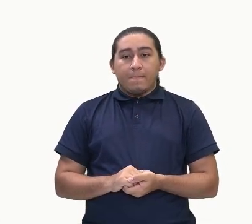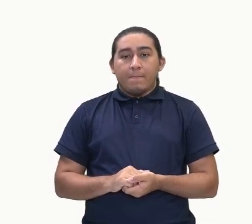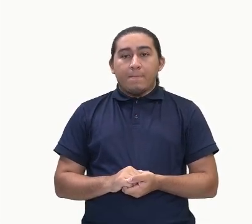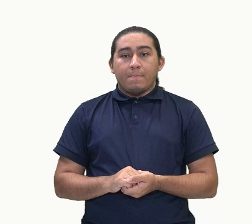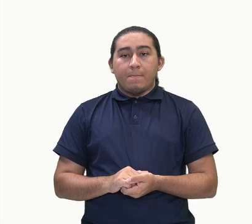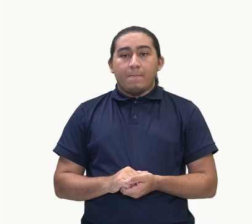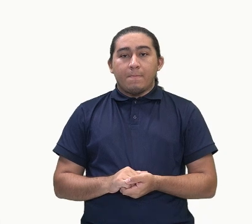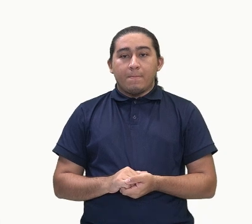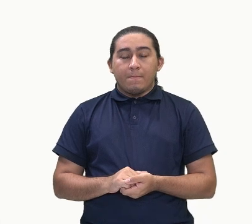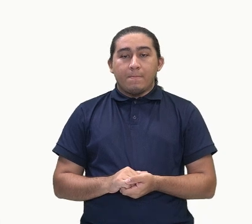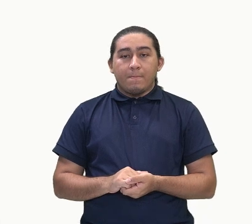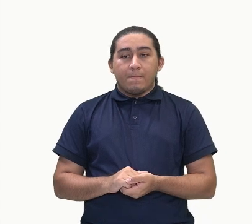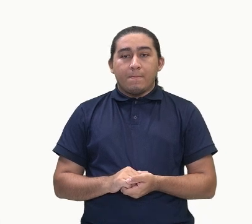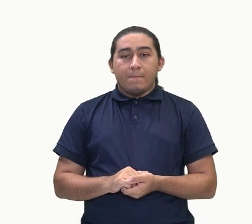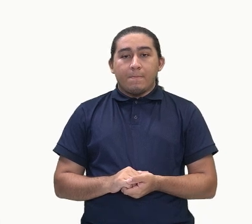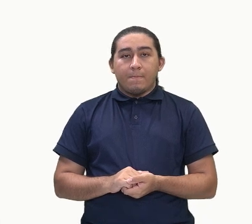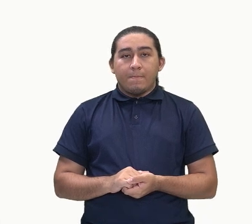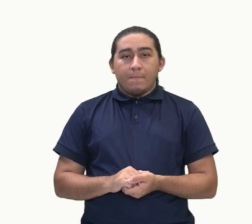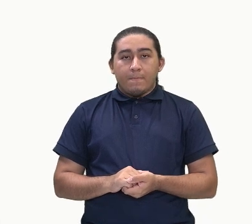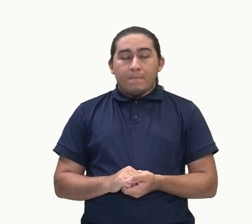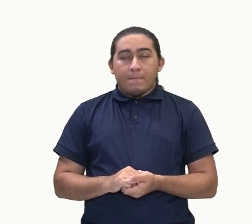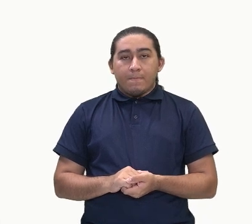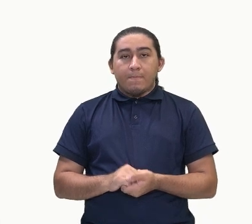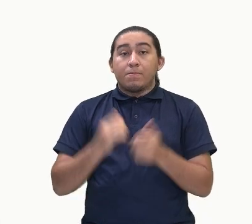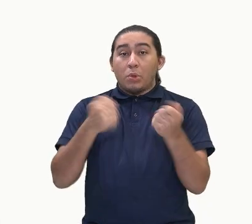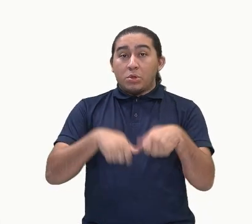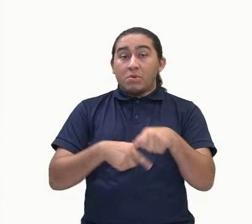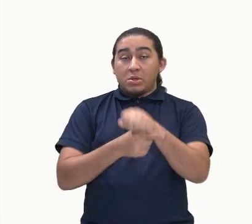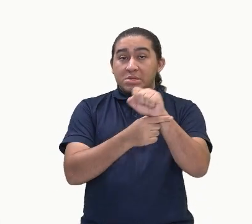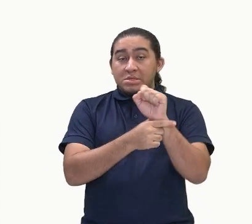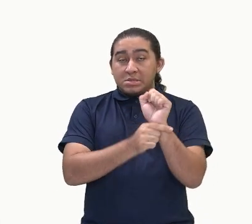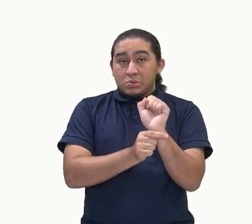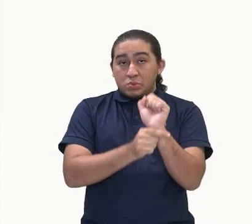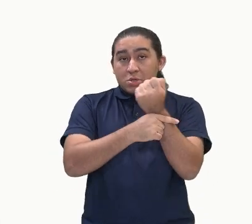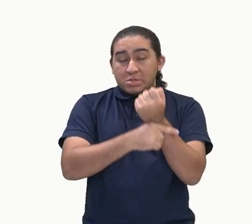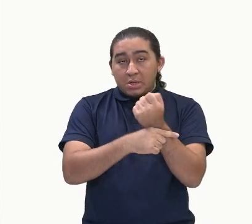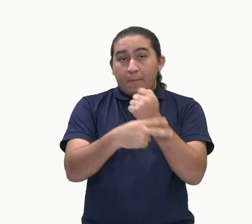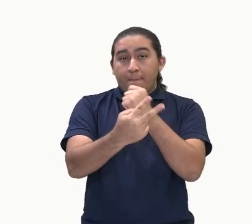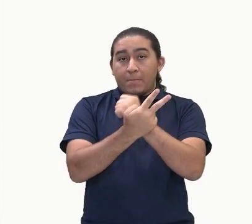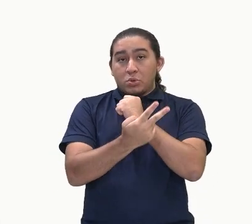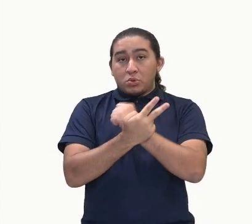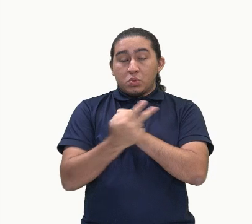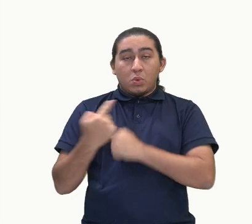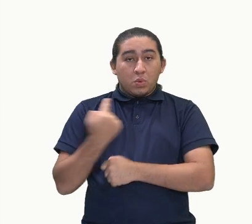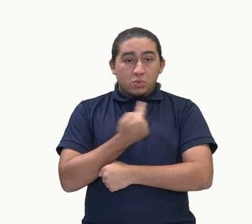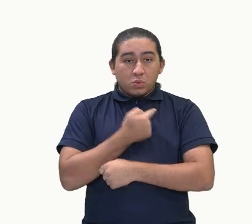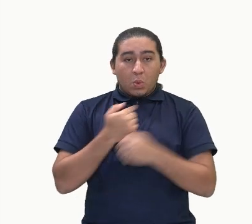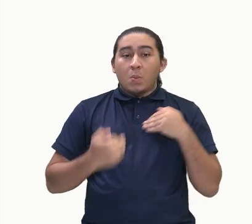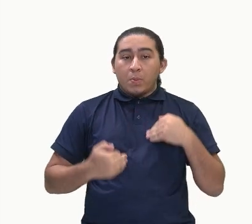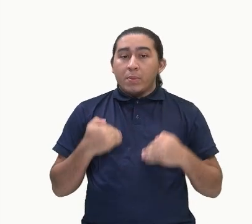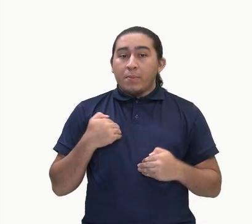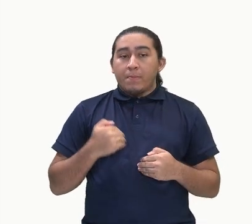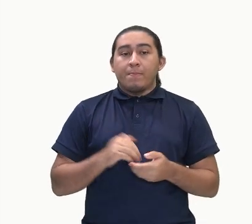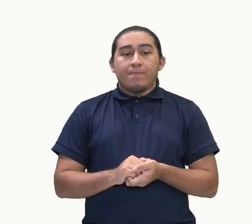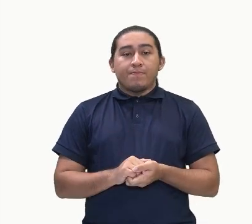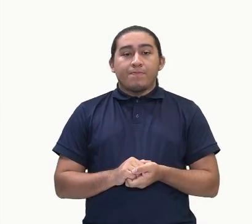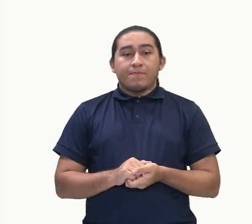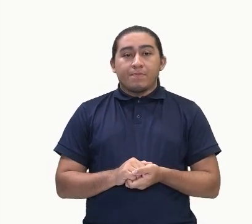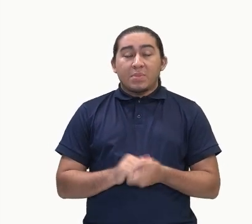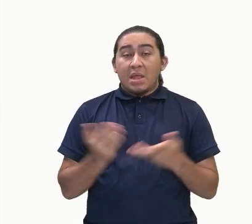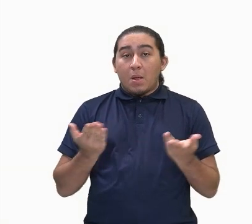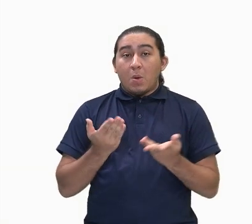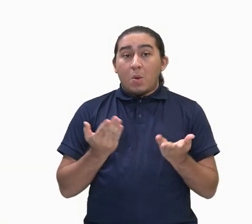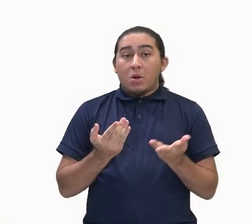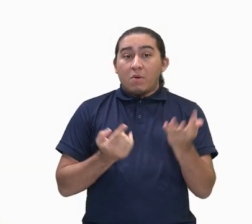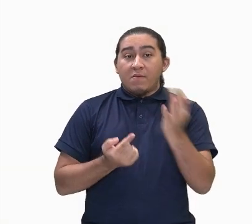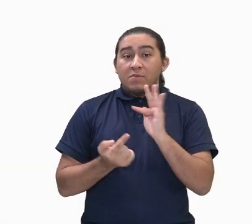às outras para garantir essa proteção e revestimento aí do nosso corpo. certo? Vamos ver aí as funções do tecido